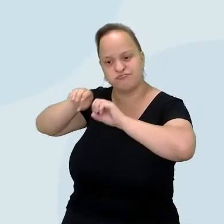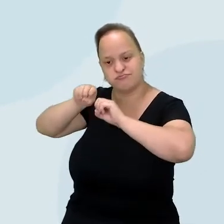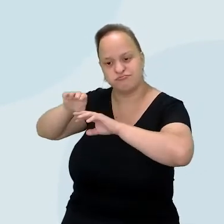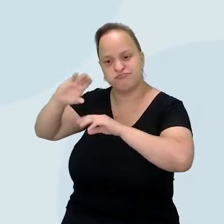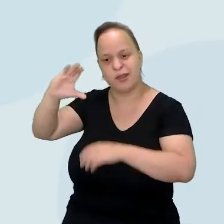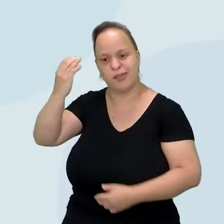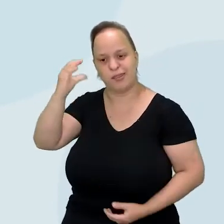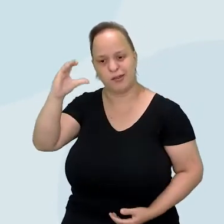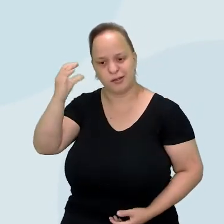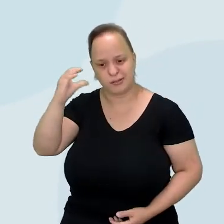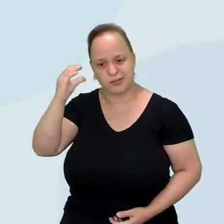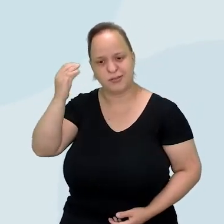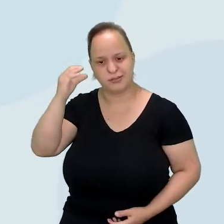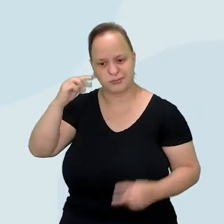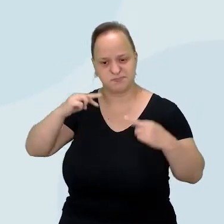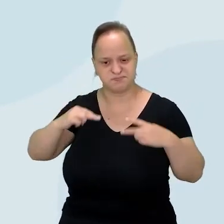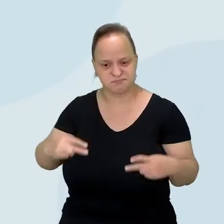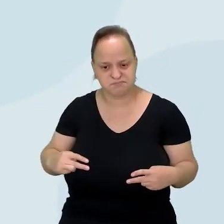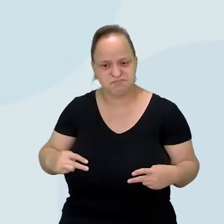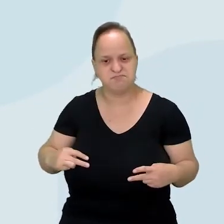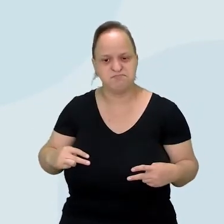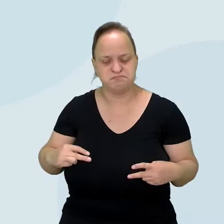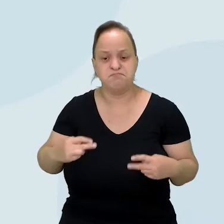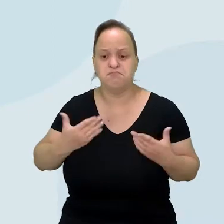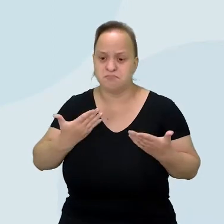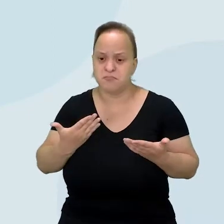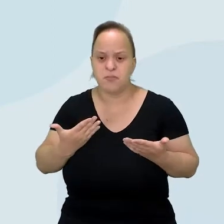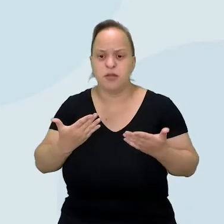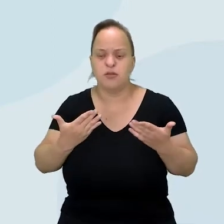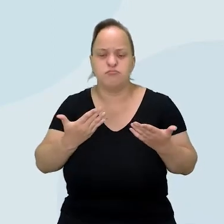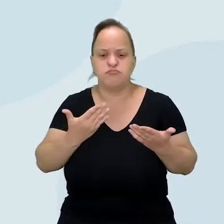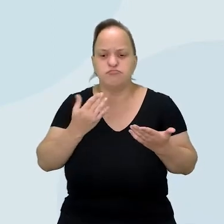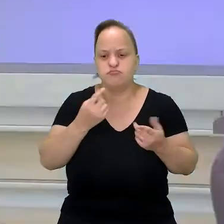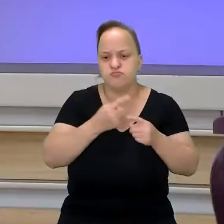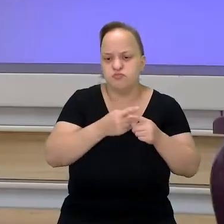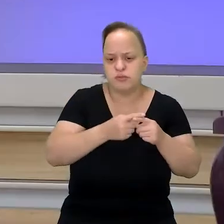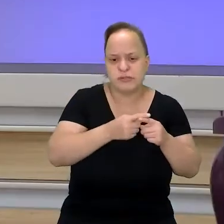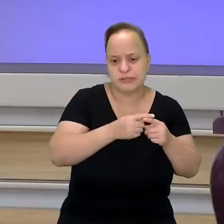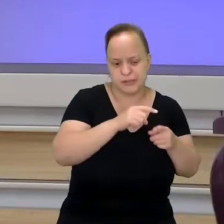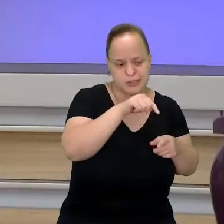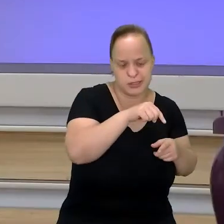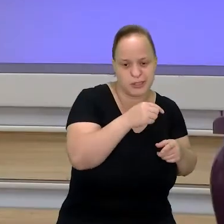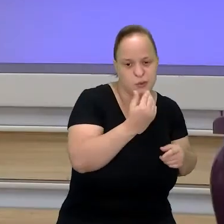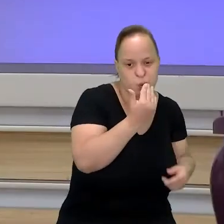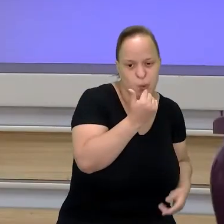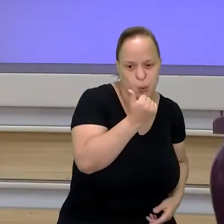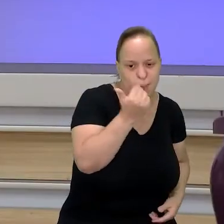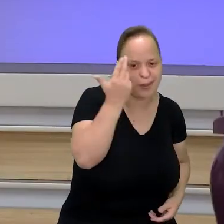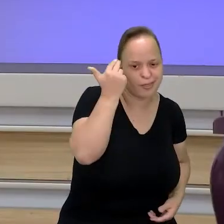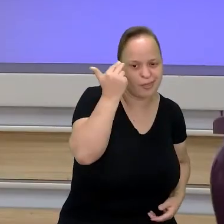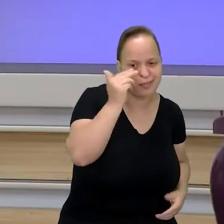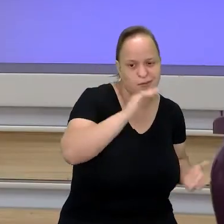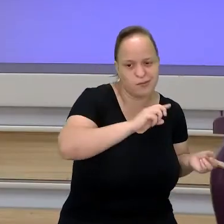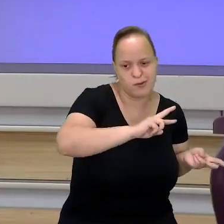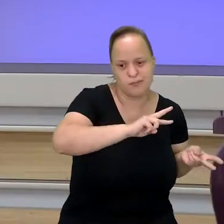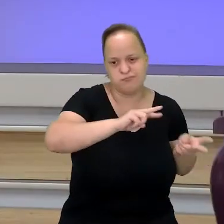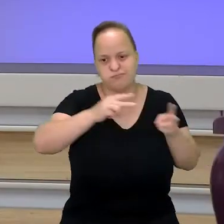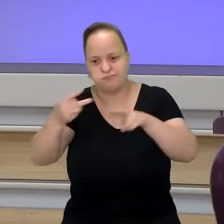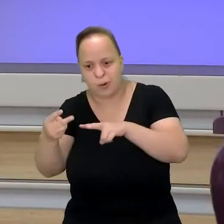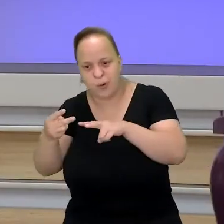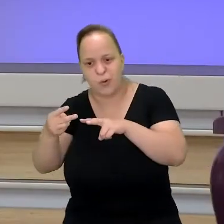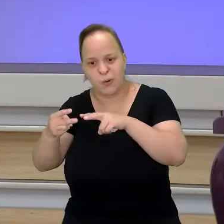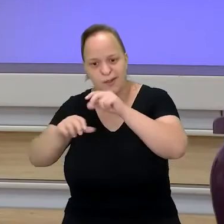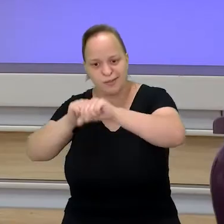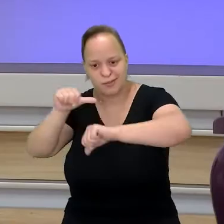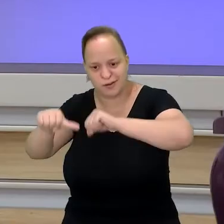natureza, tá certo? Então, essa é a ideia dessa transformação, porque quando a gente transforma o alimento, né, a gente está fazendo transformações químicas